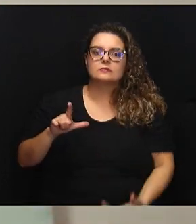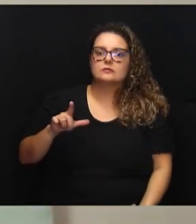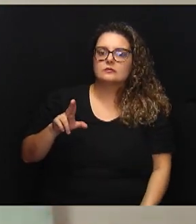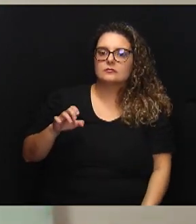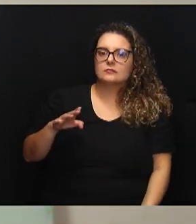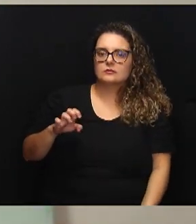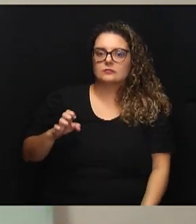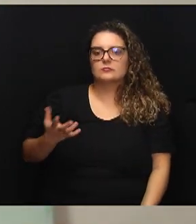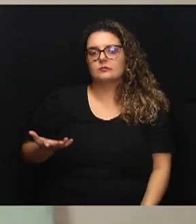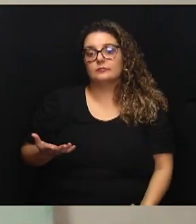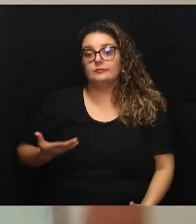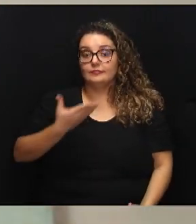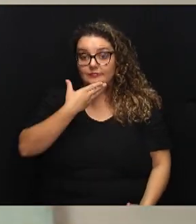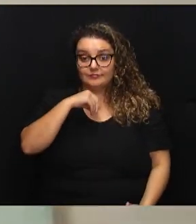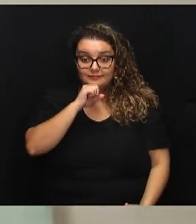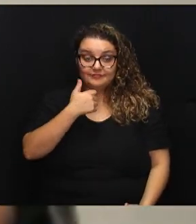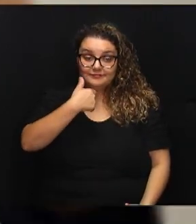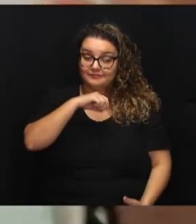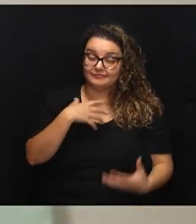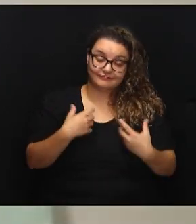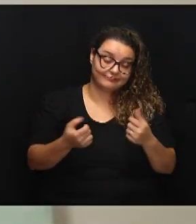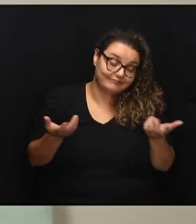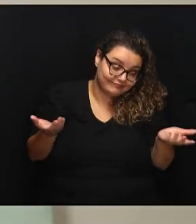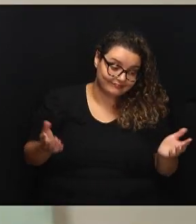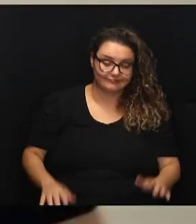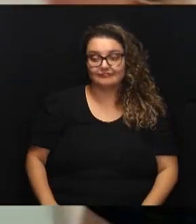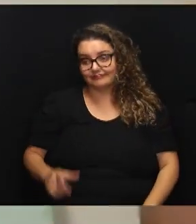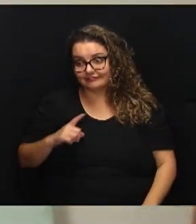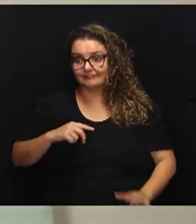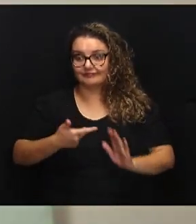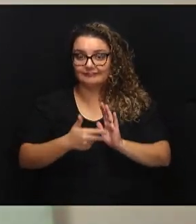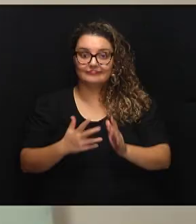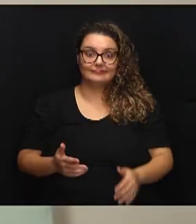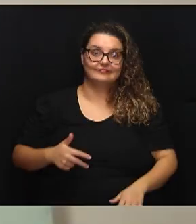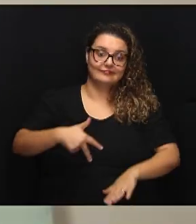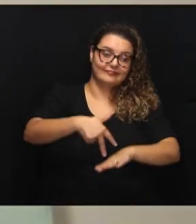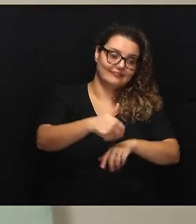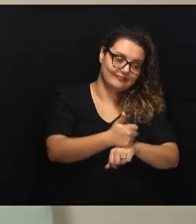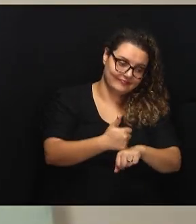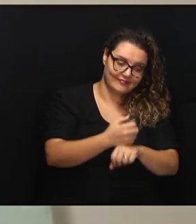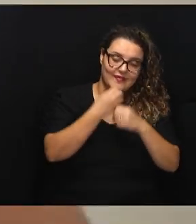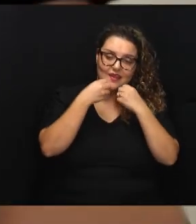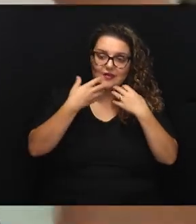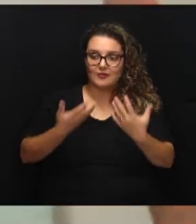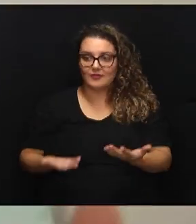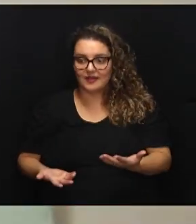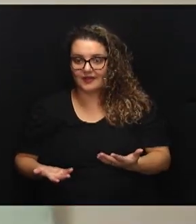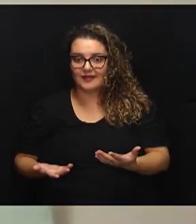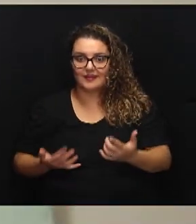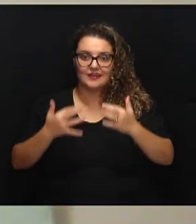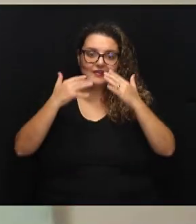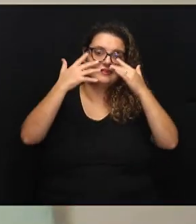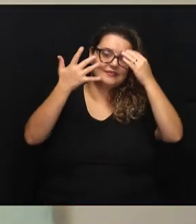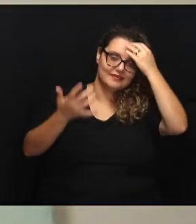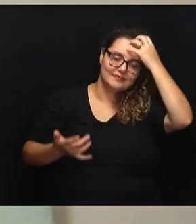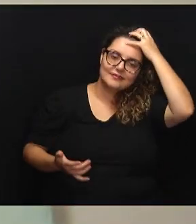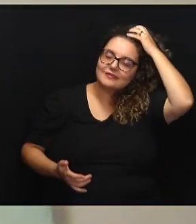pais tiveram que aceitar, poxa, faz sentido, o cara joga bem, tá dando, né, brilho nos olhos aqui de novo,